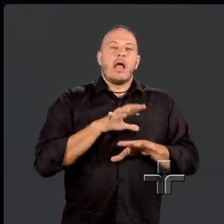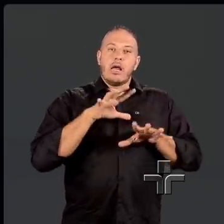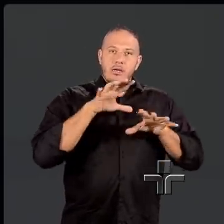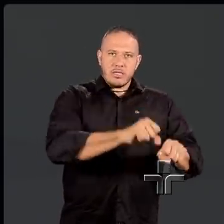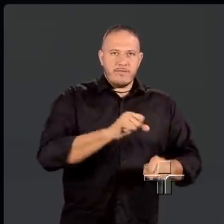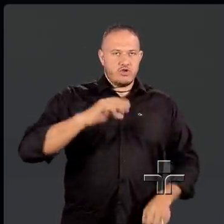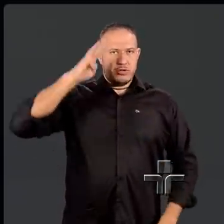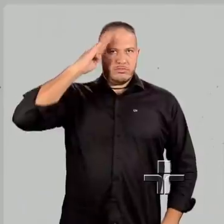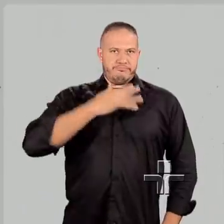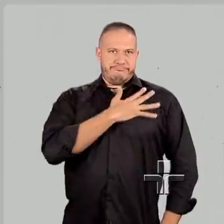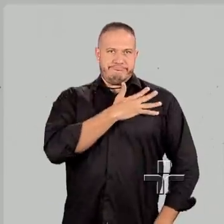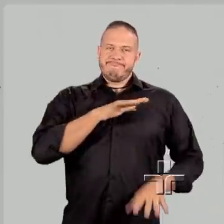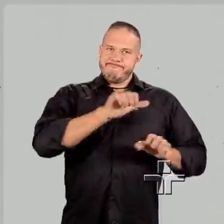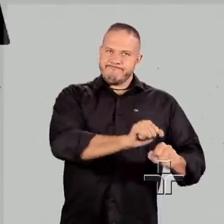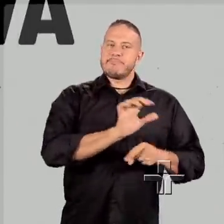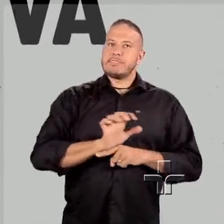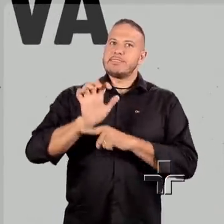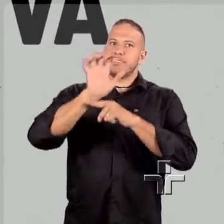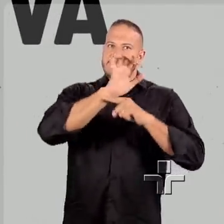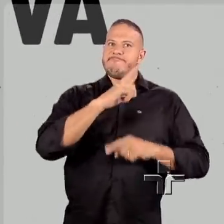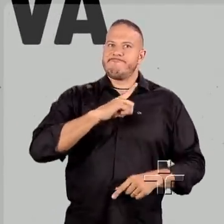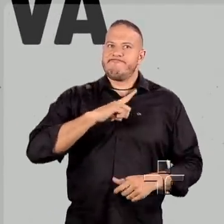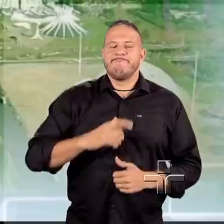nos estados.